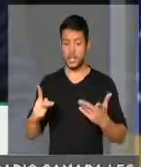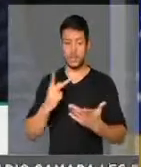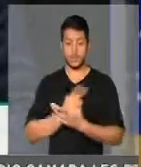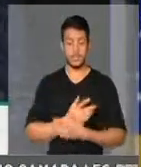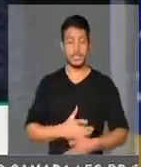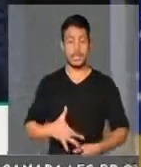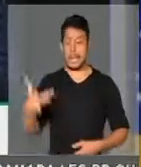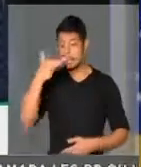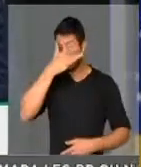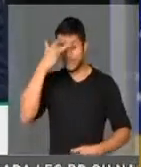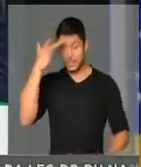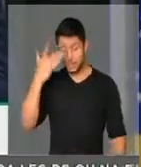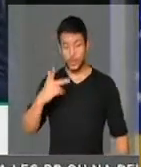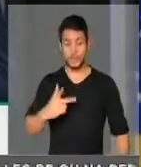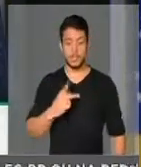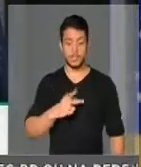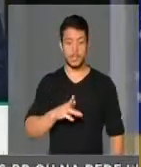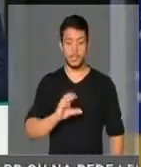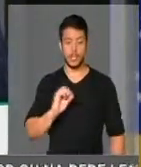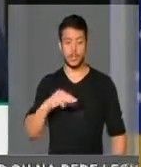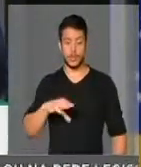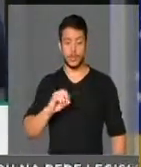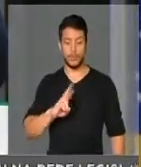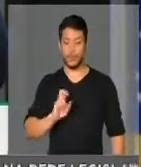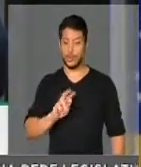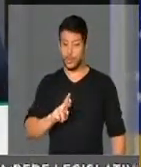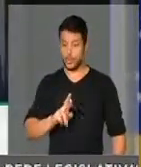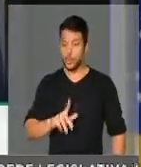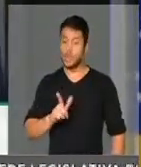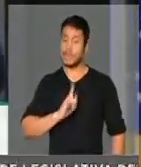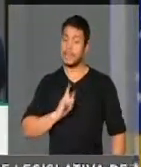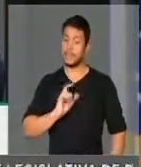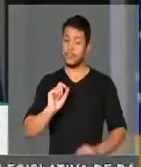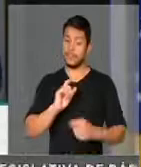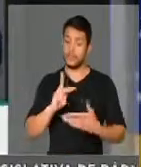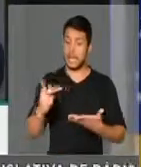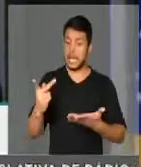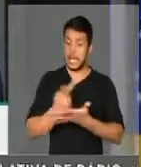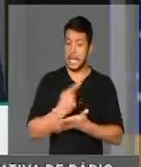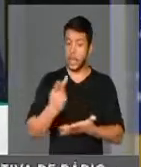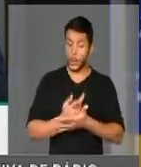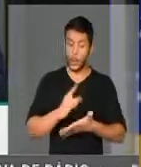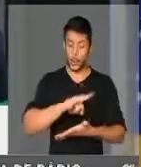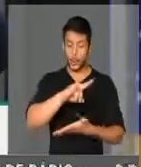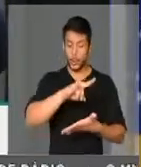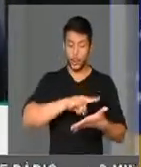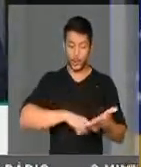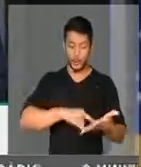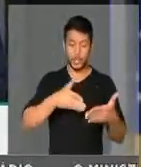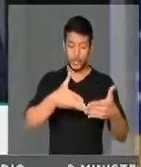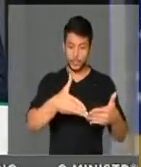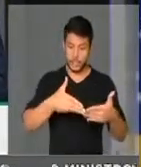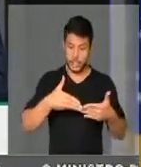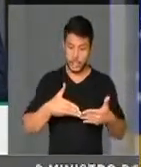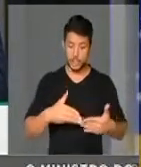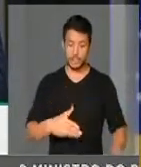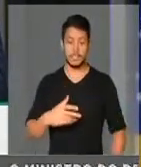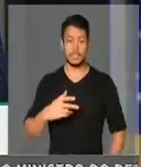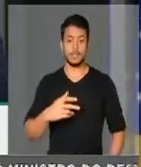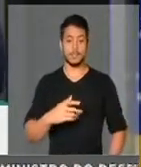ex-assessores cometeram um erro na petição a partir da qual a